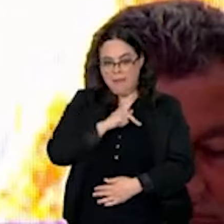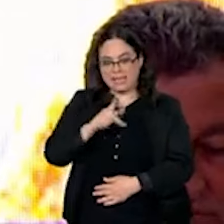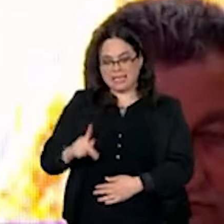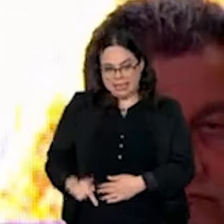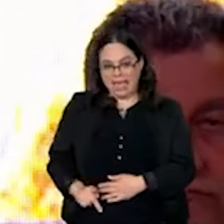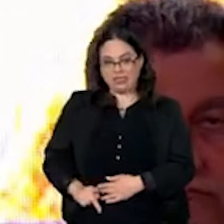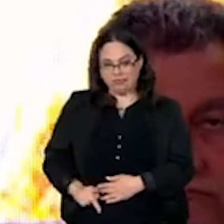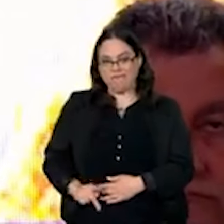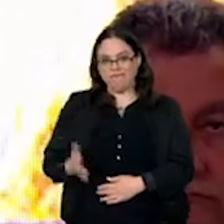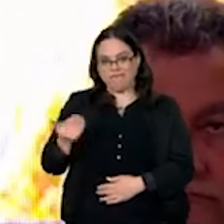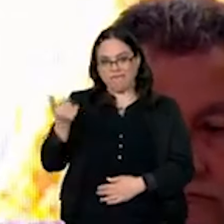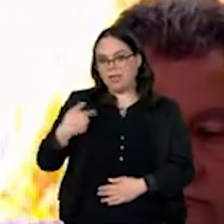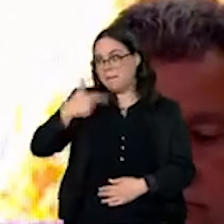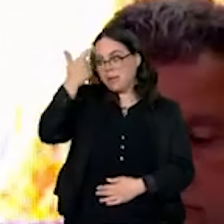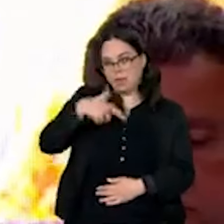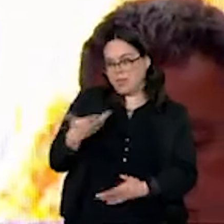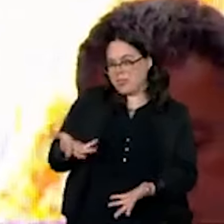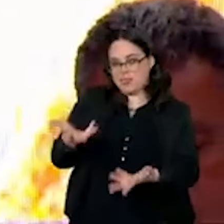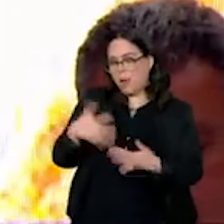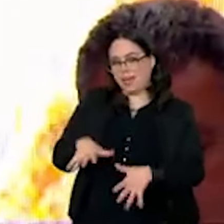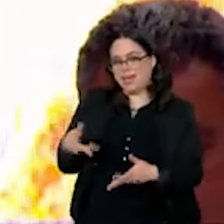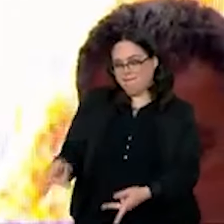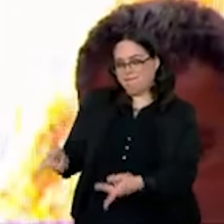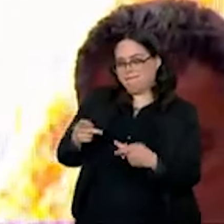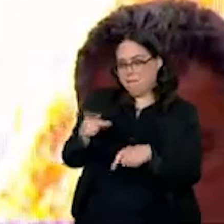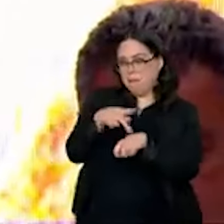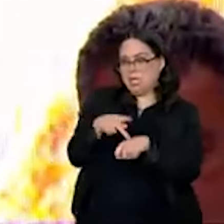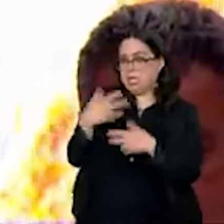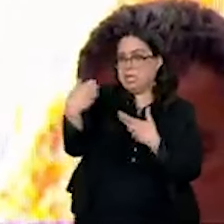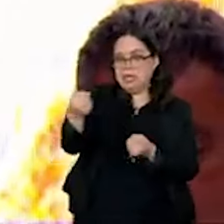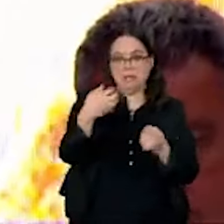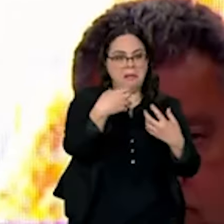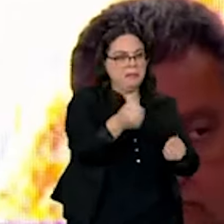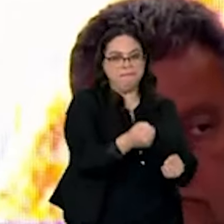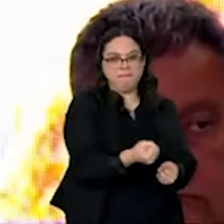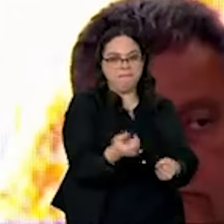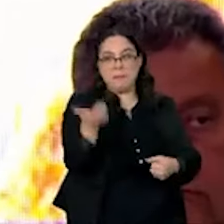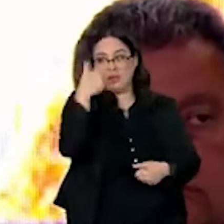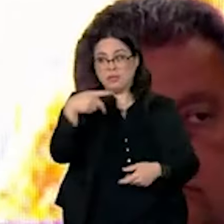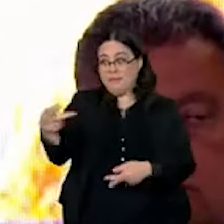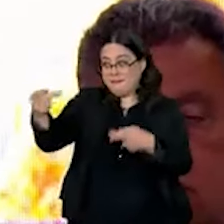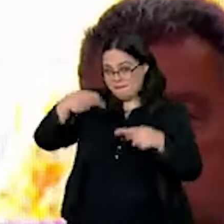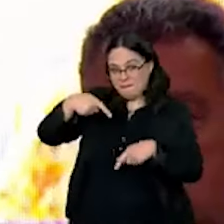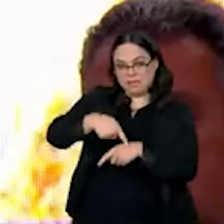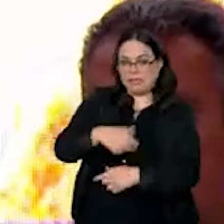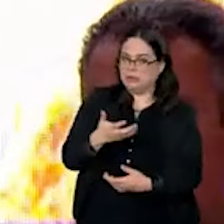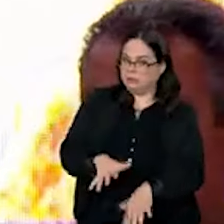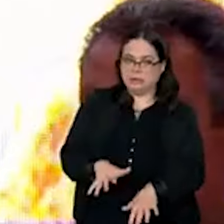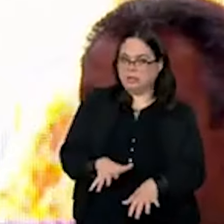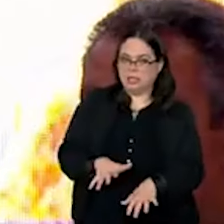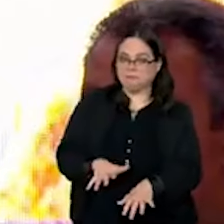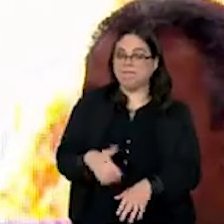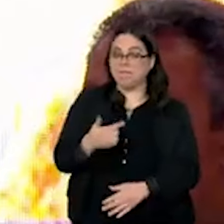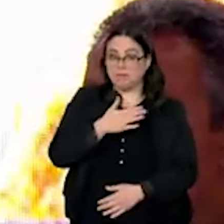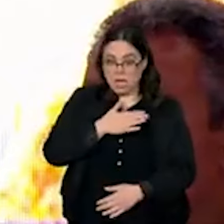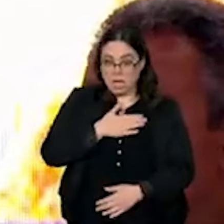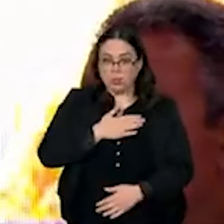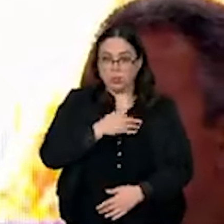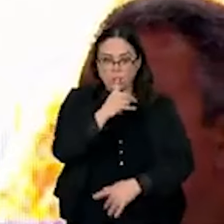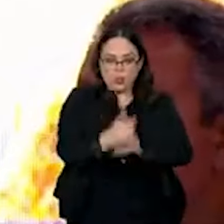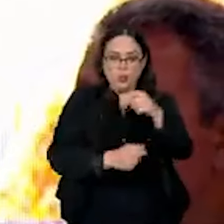República que ninguém queria recebê-lo no exterior e ninguém queria vir aqui, Eu, em